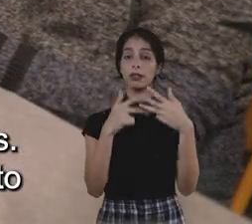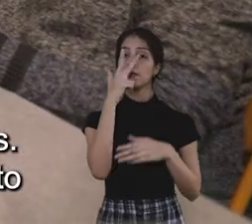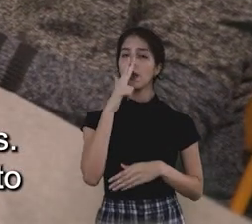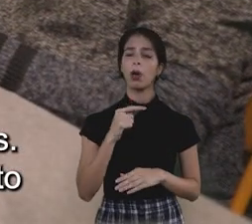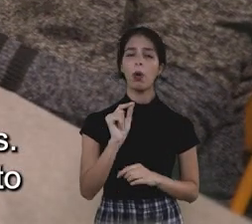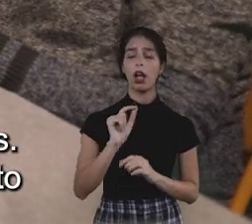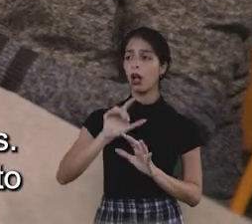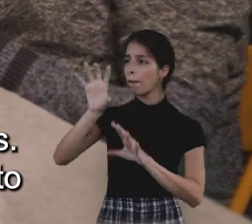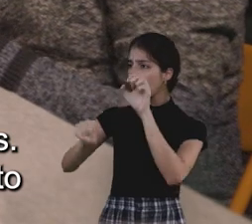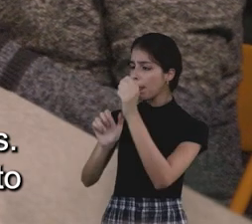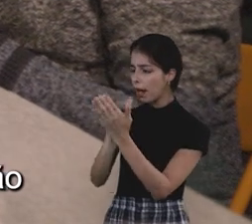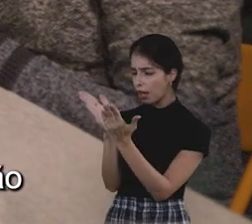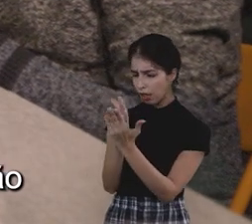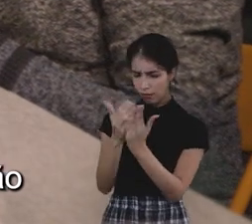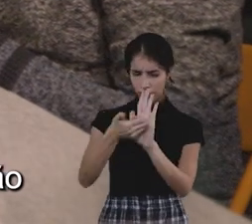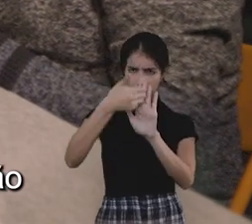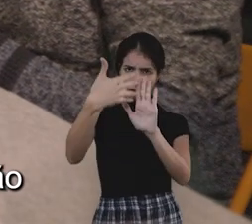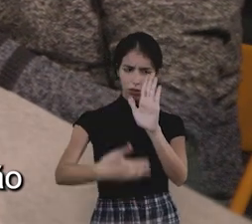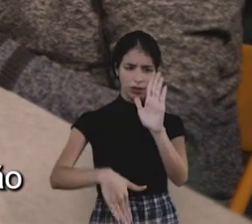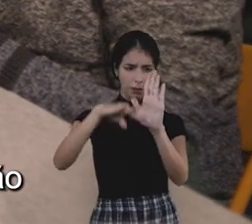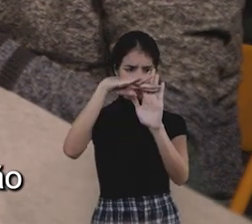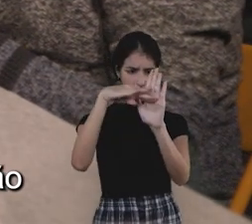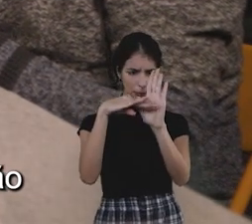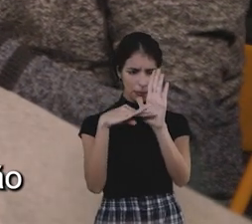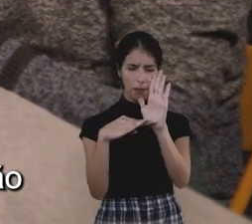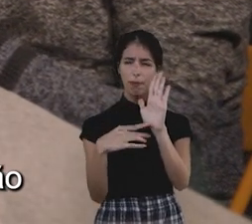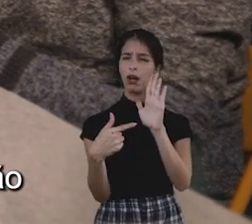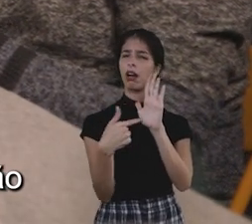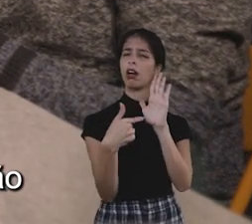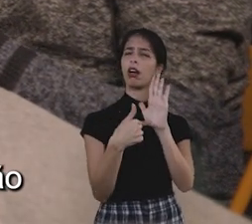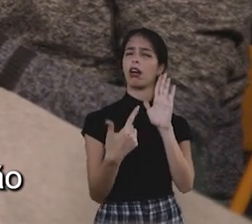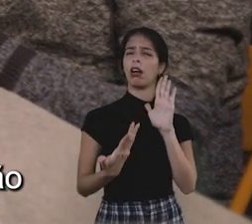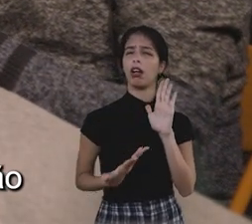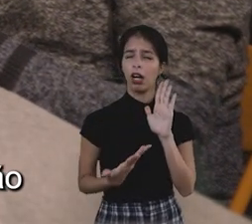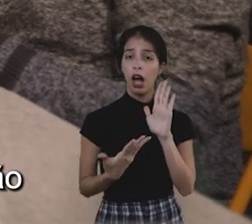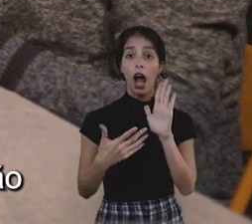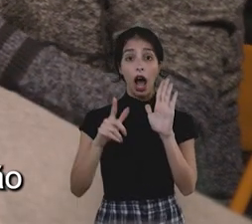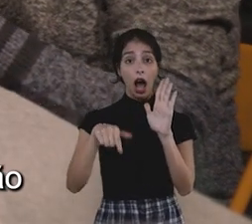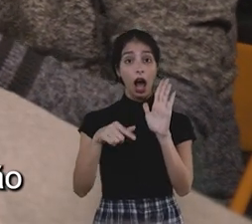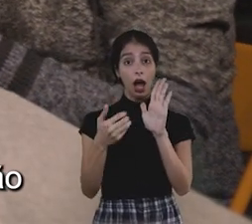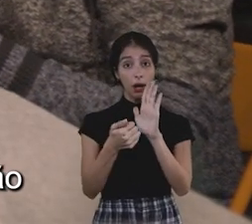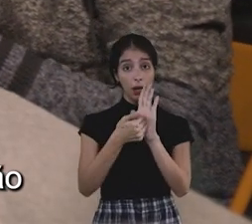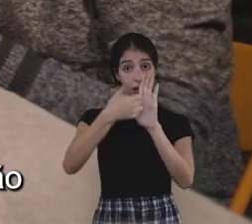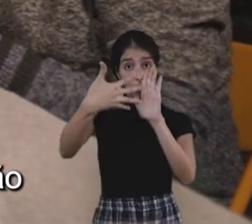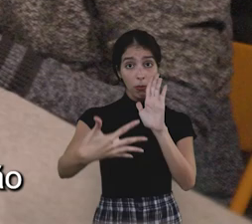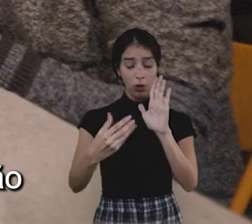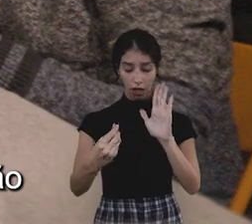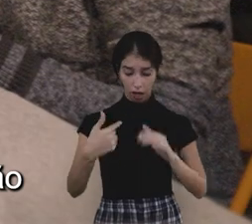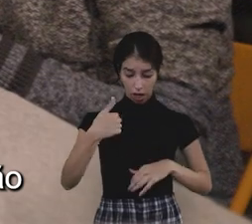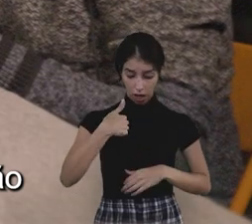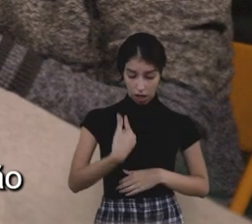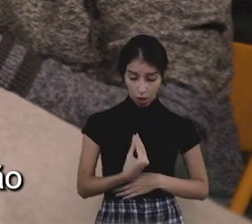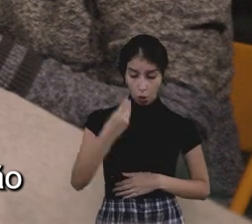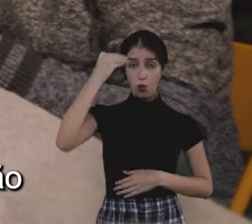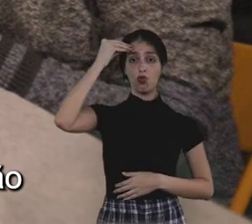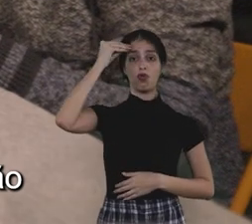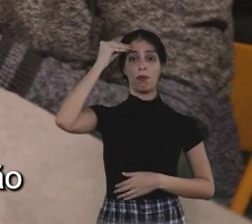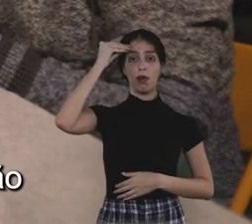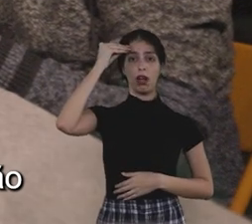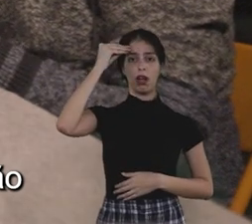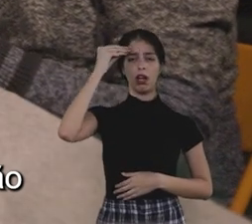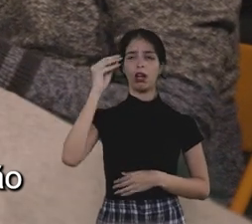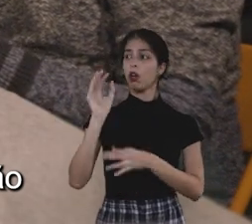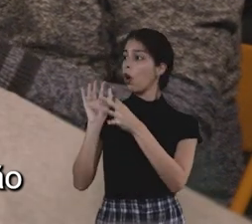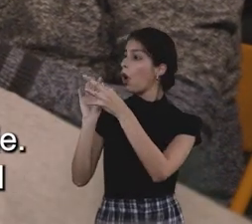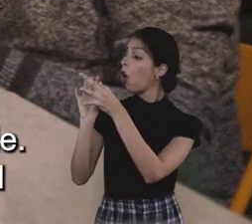tinham um endereçamento do problema da ansiedade para uma quase culpabilização individual